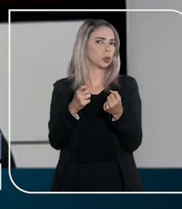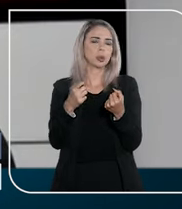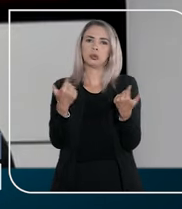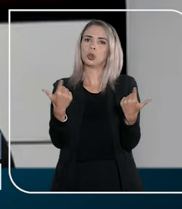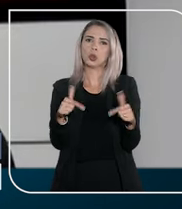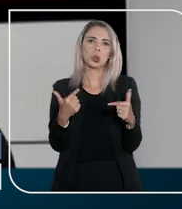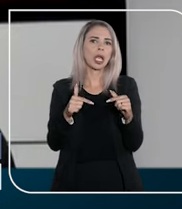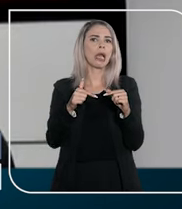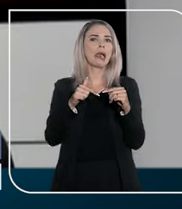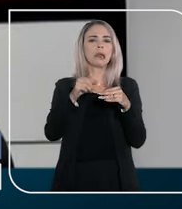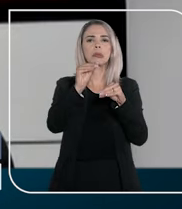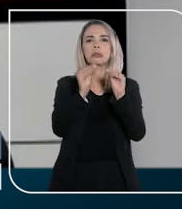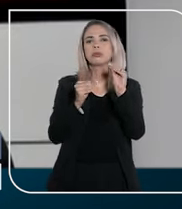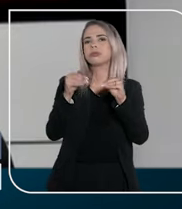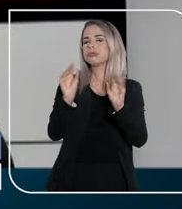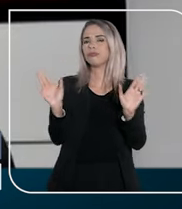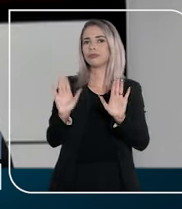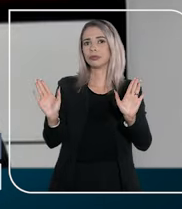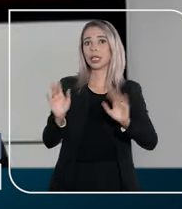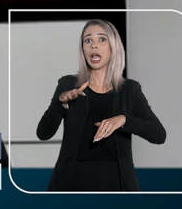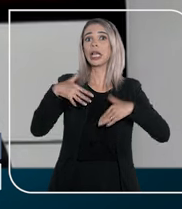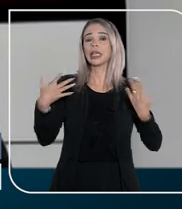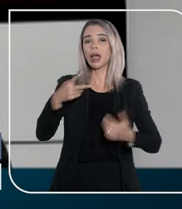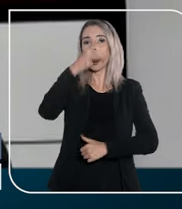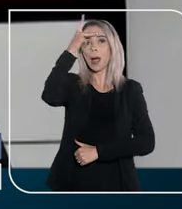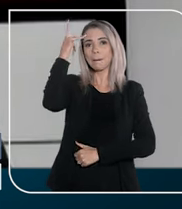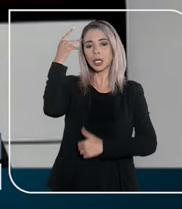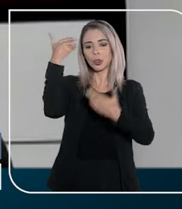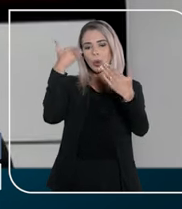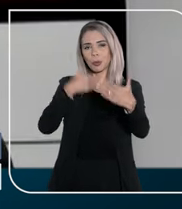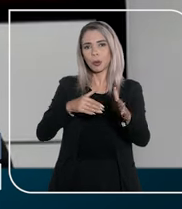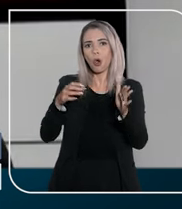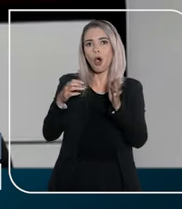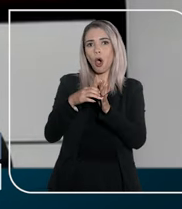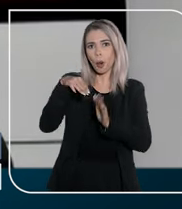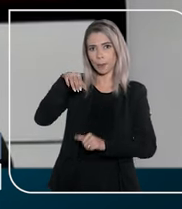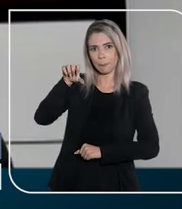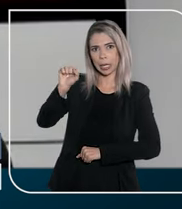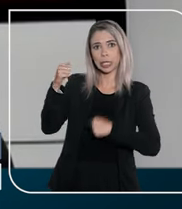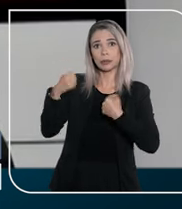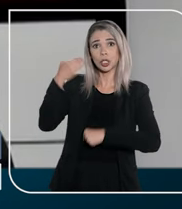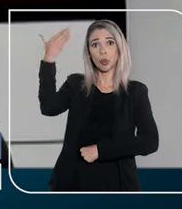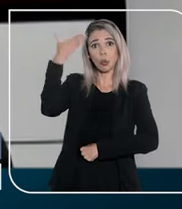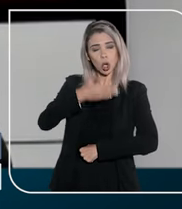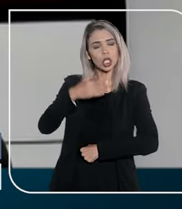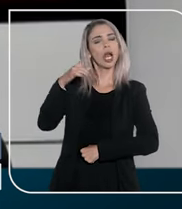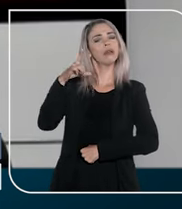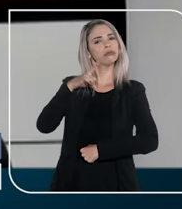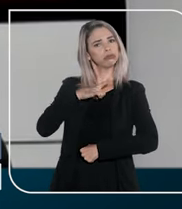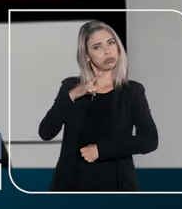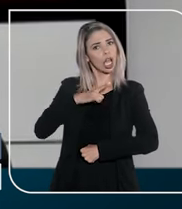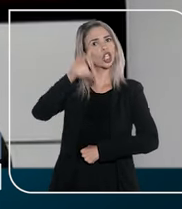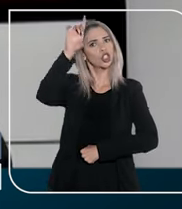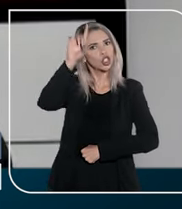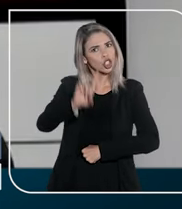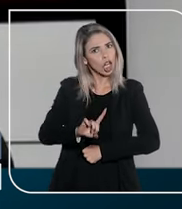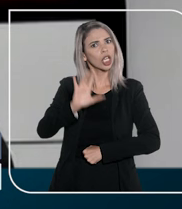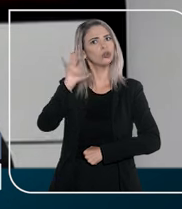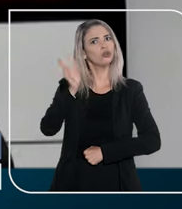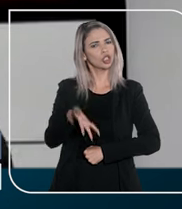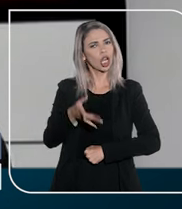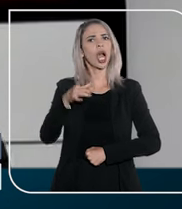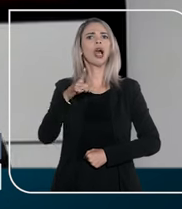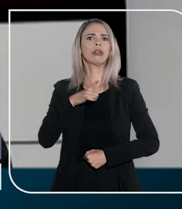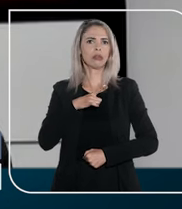processo. Então, o candidato que vai impetrar o mandado de segurança, ele tem que mostrar que ele tem um direito, que esse direito está comprovado de